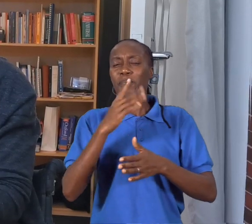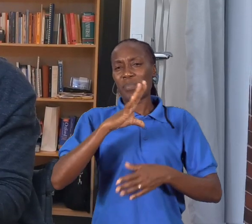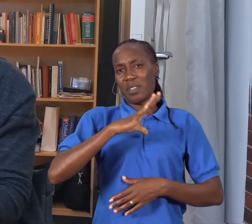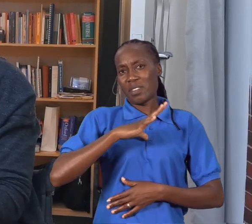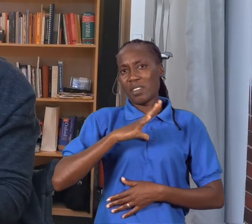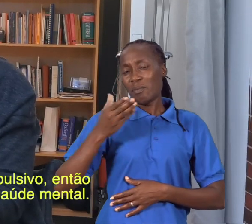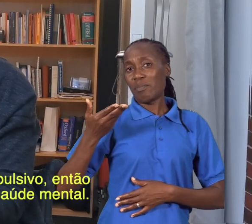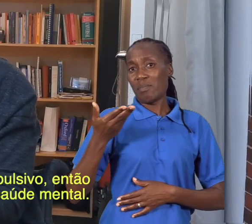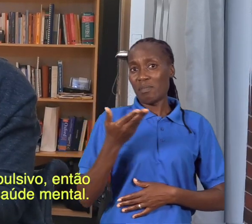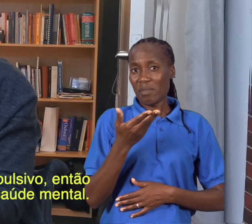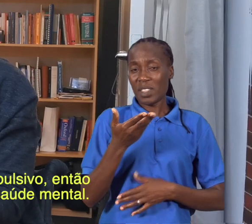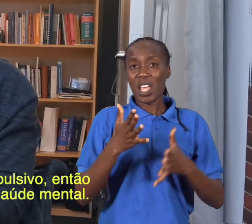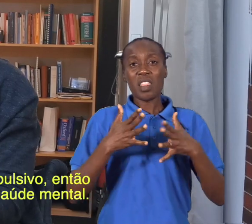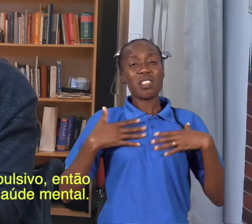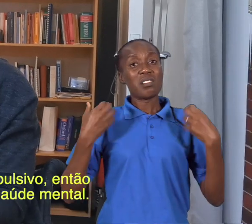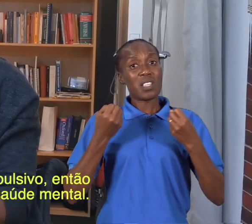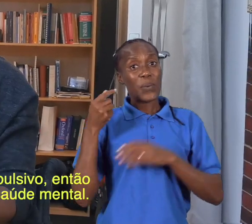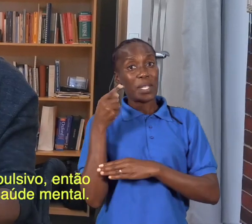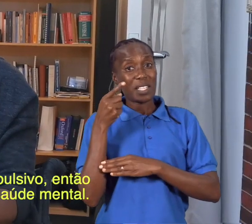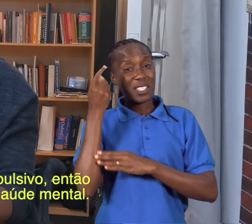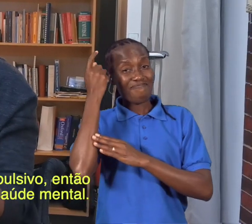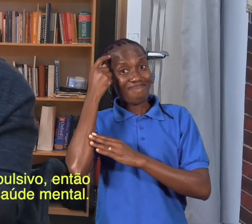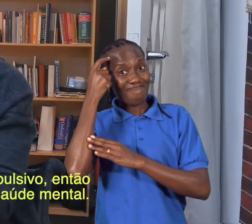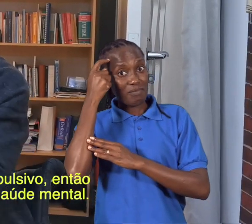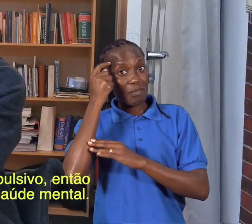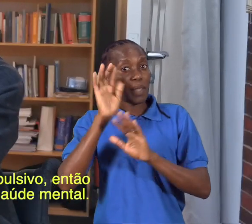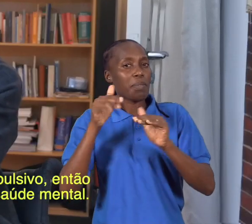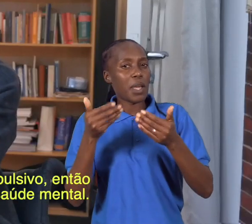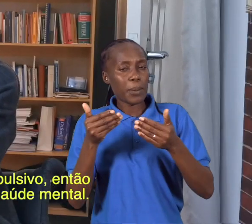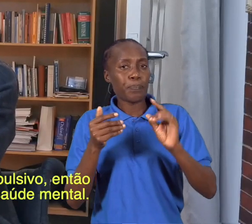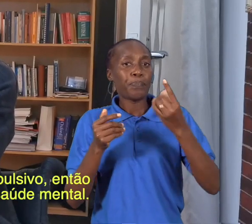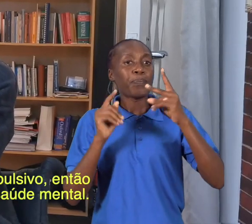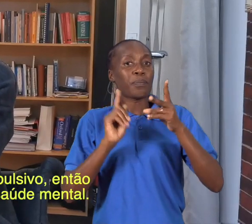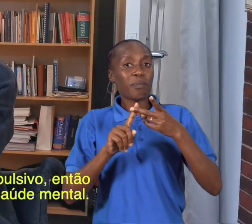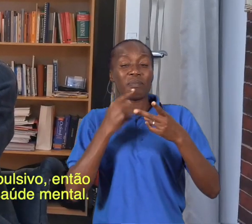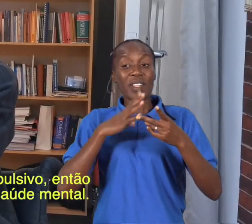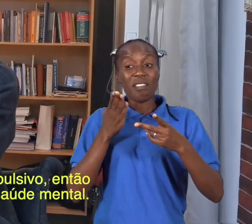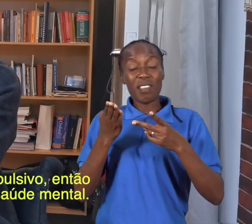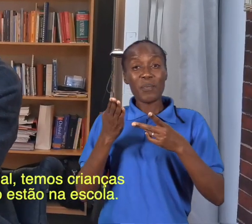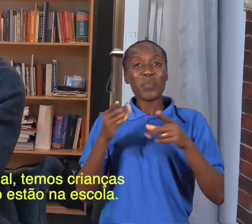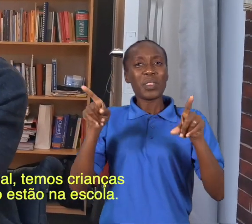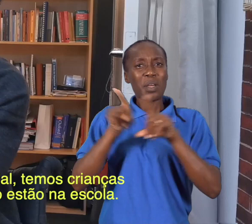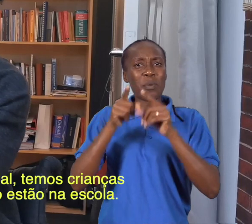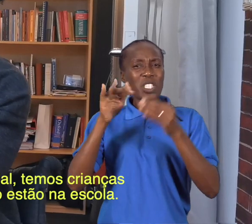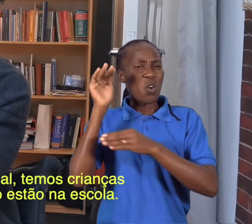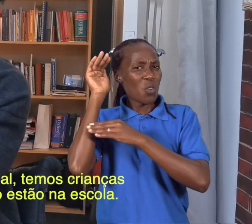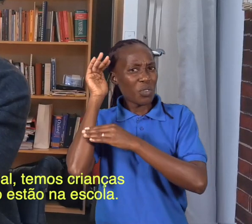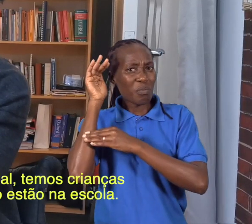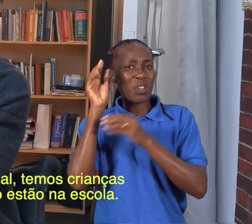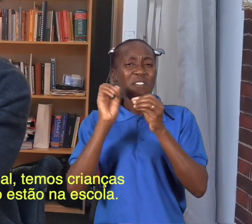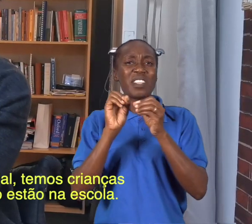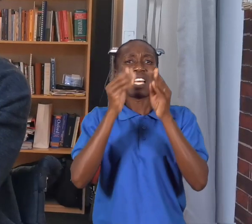compulsivo. Então, já estamos a nível do fórum de saúde mental. Depois,